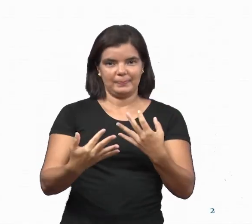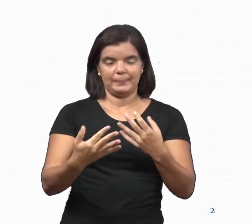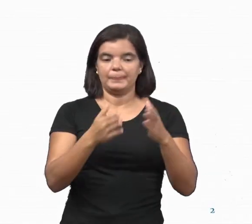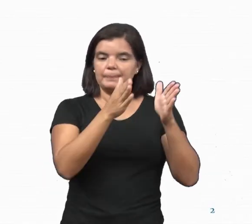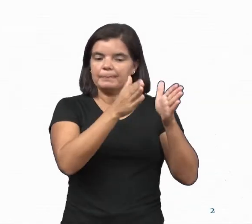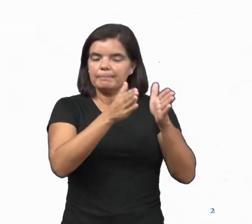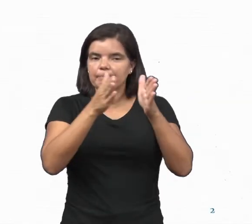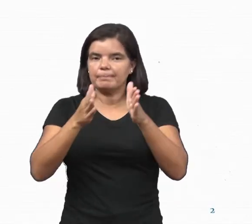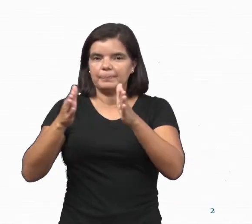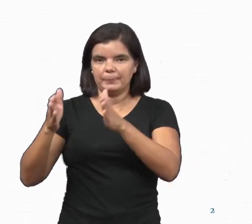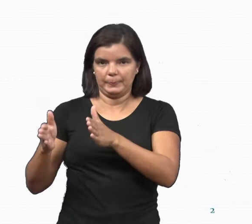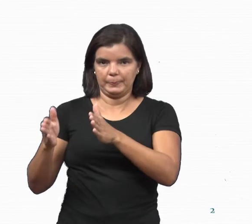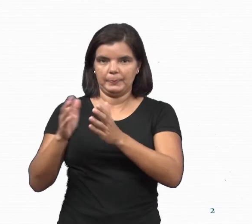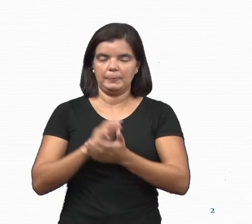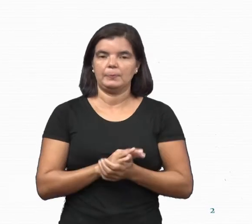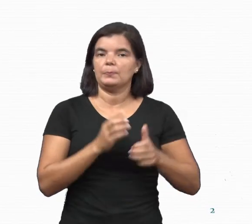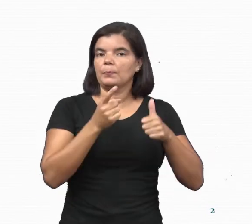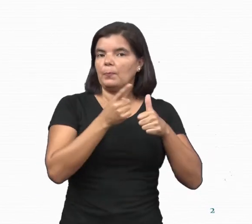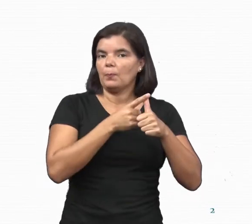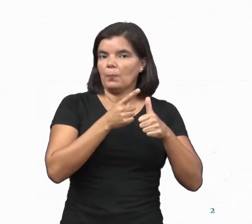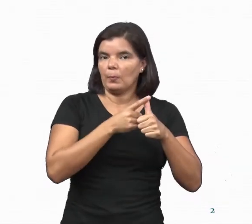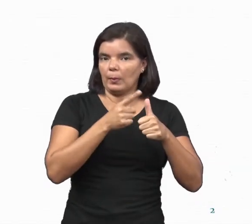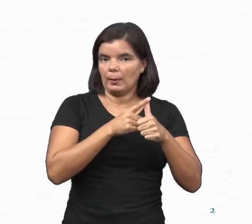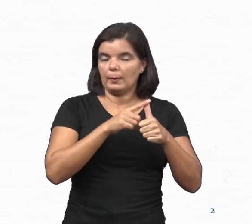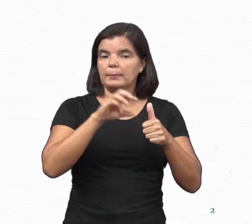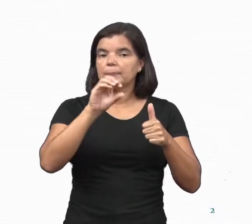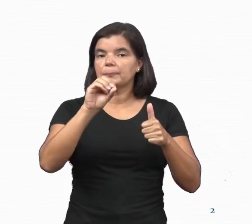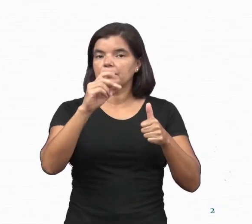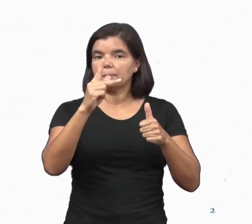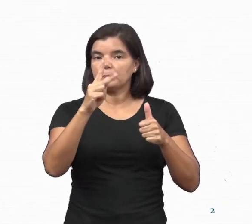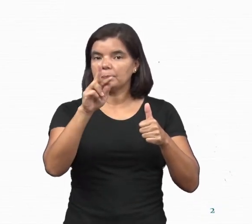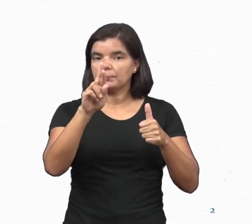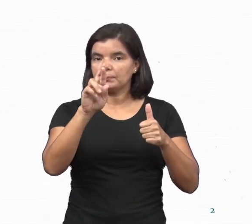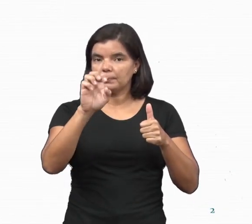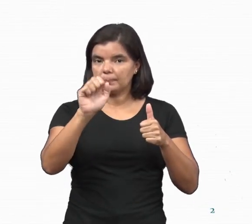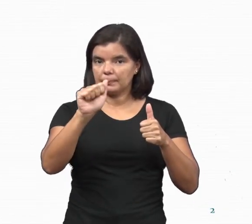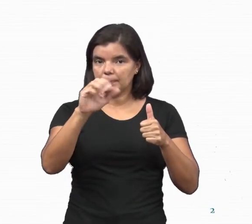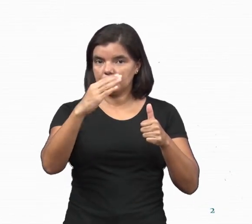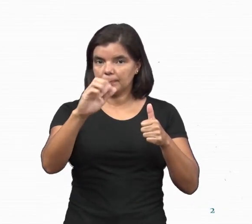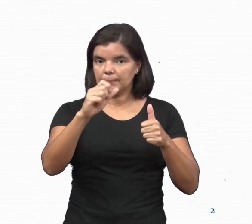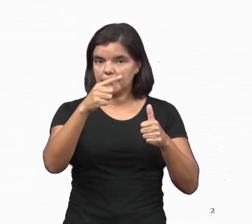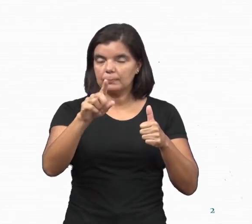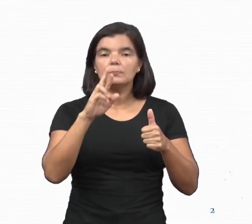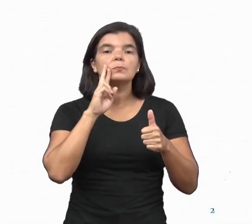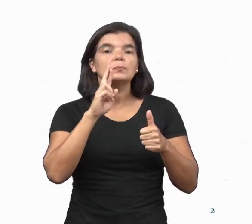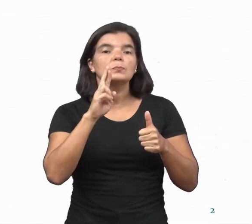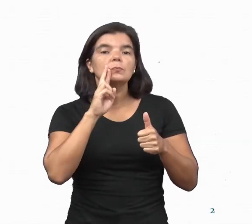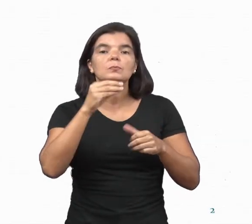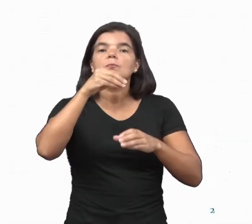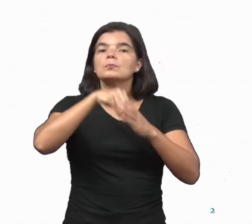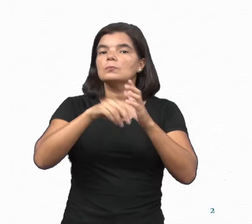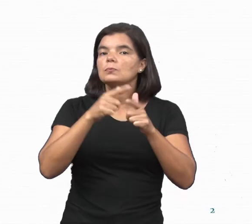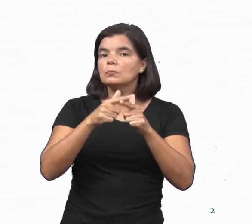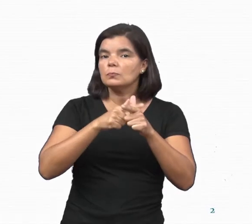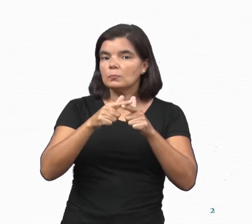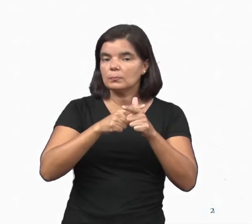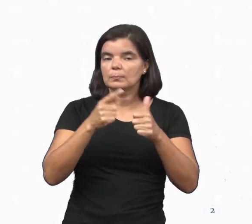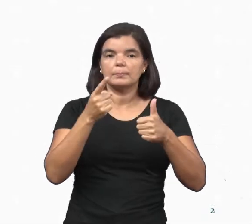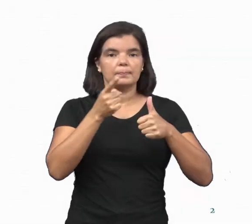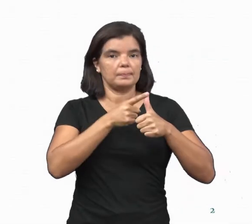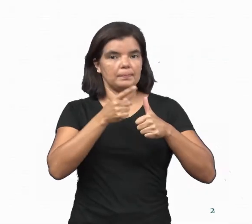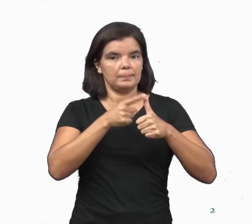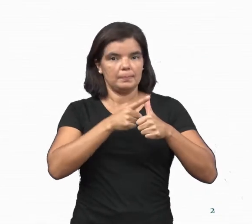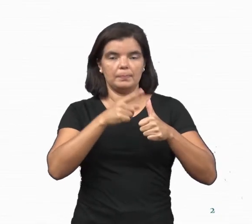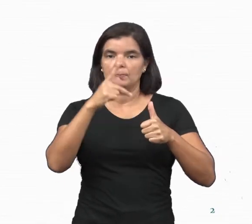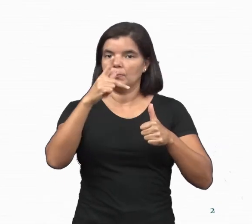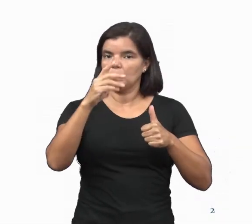ordem. Primeiro, as operações. A primeira coisa que nós resolvemos numa expressão é a potência e a